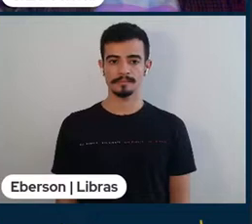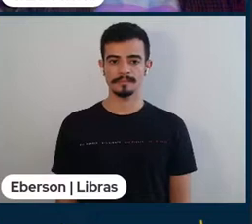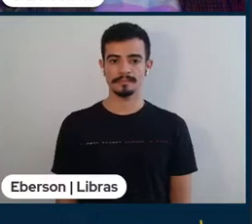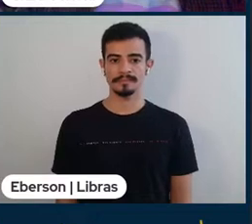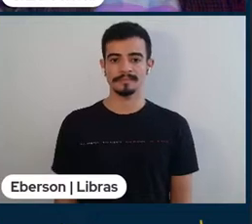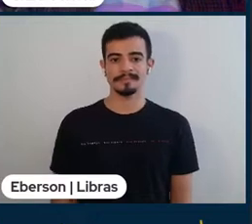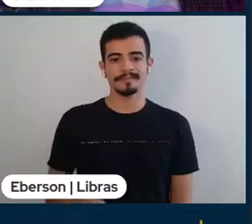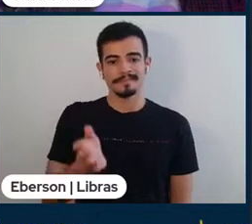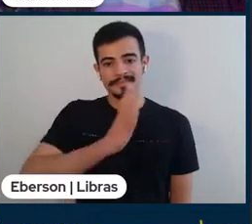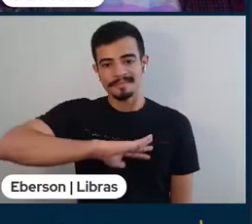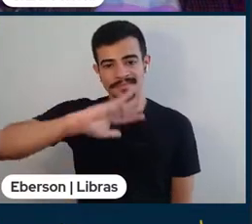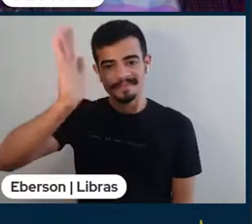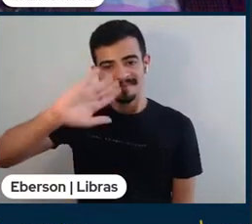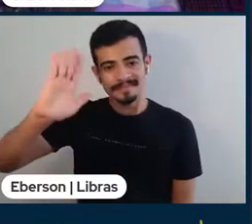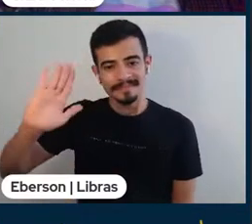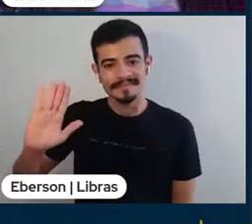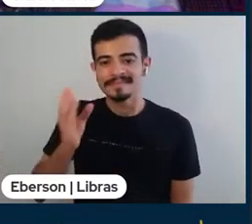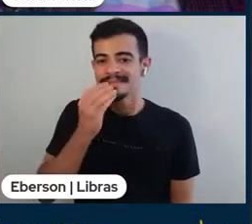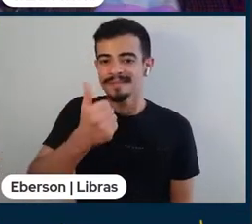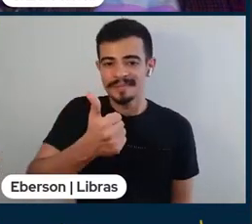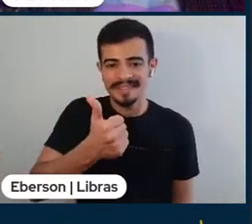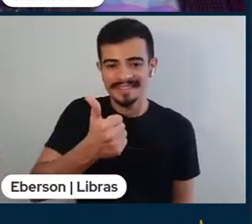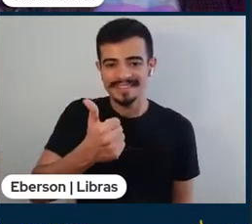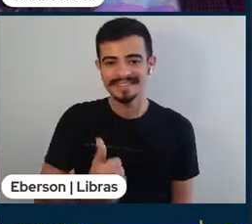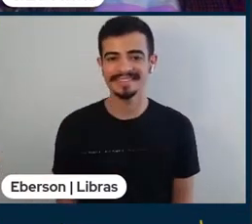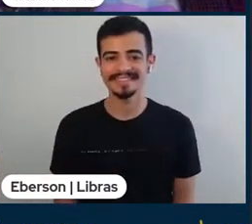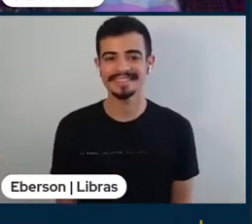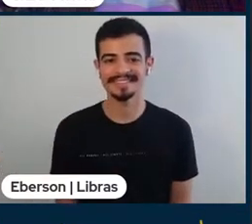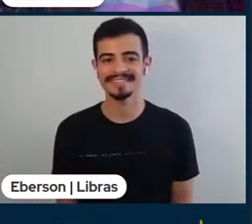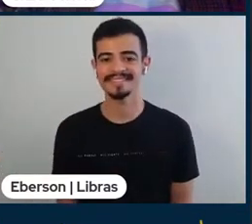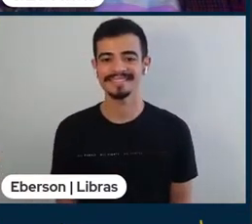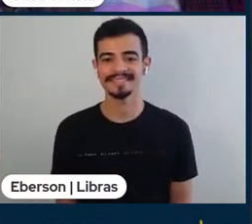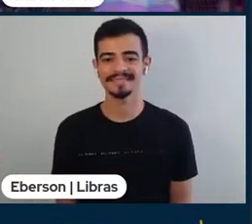Salve pessoal, tudo bom?